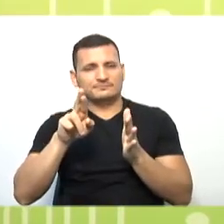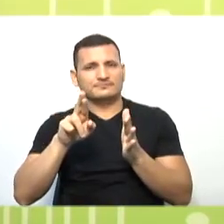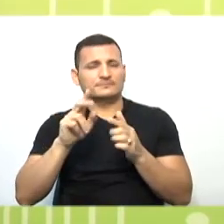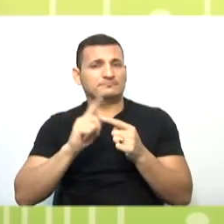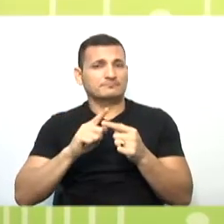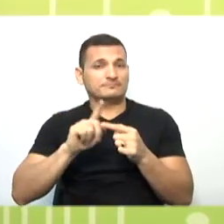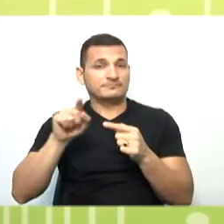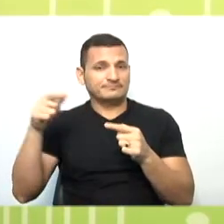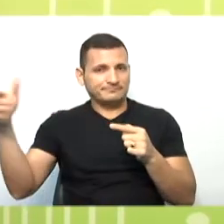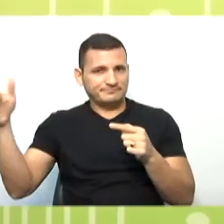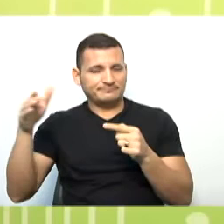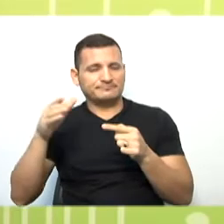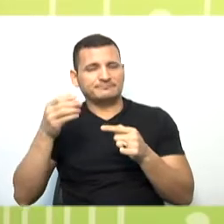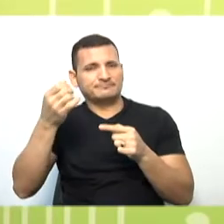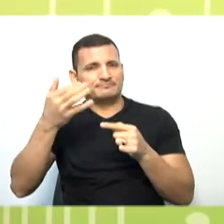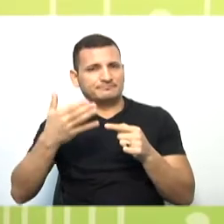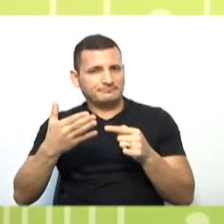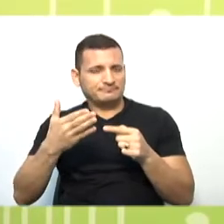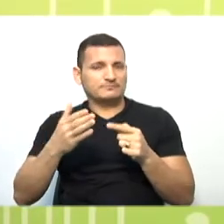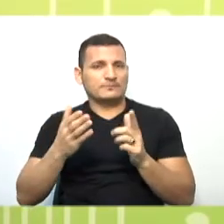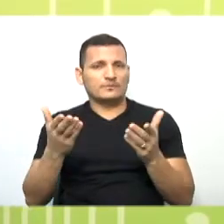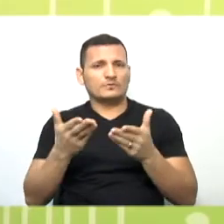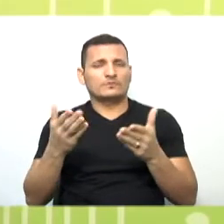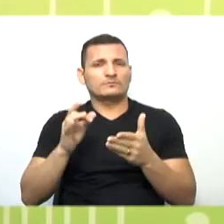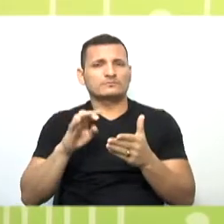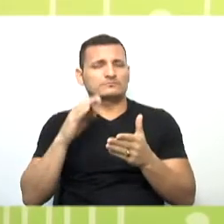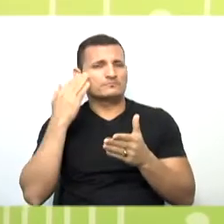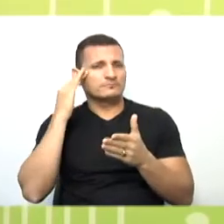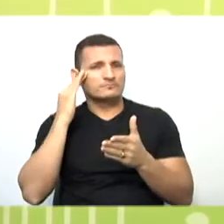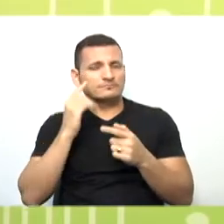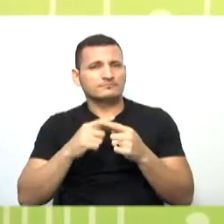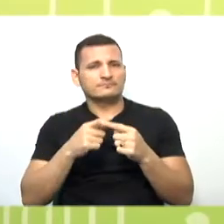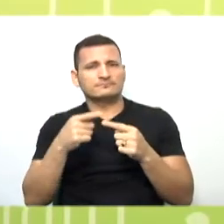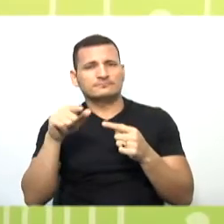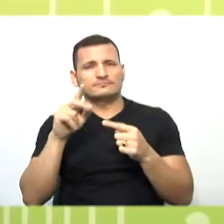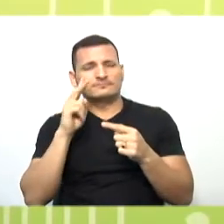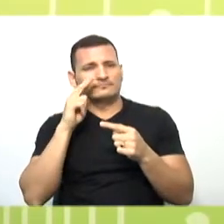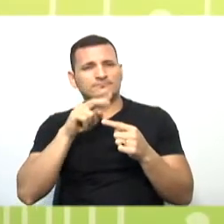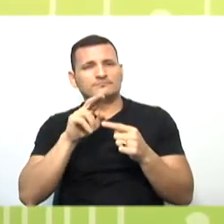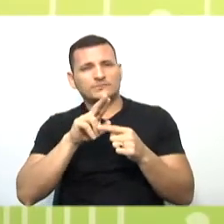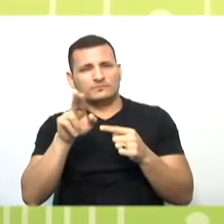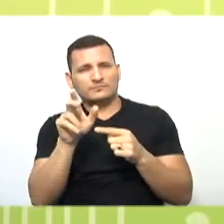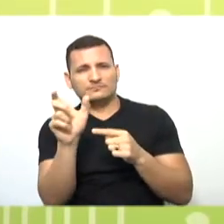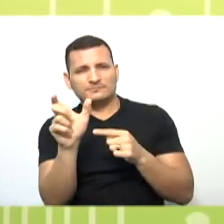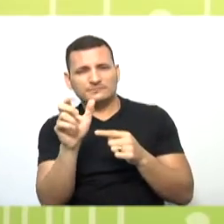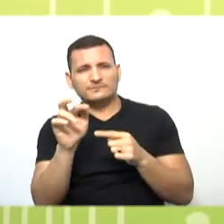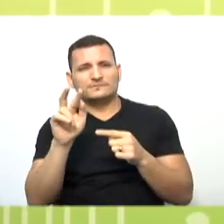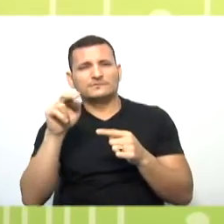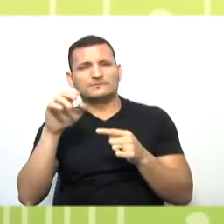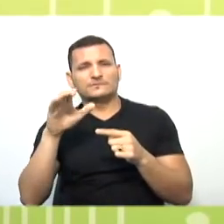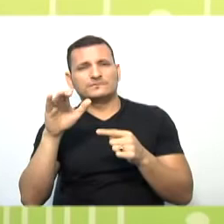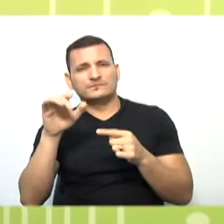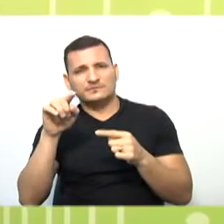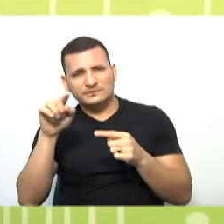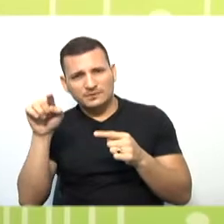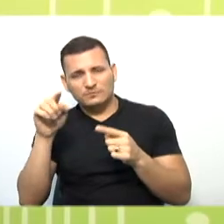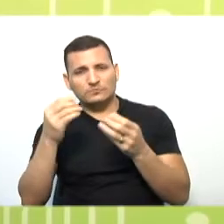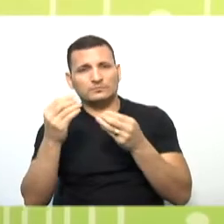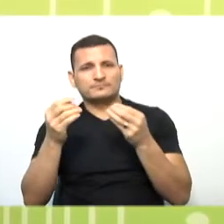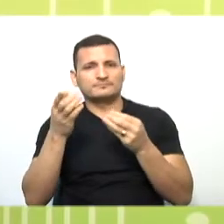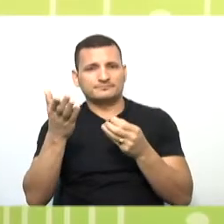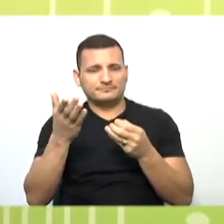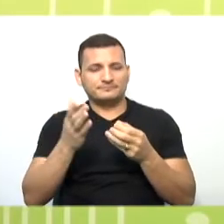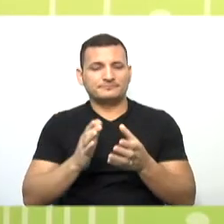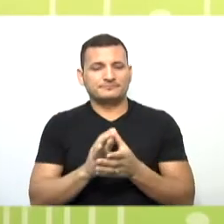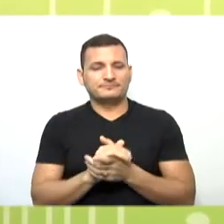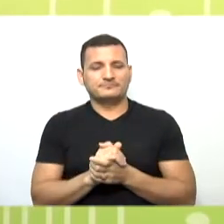para frente. Só para que a gente tenha um entendimento, aquele nome que eu criei agora, dentro da função, entender como é que isso funciona,